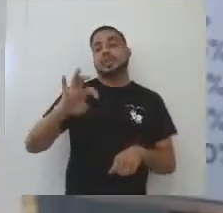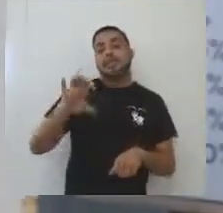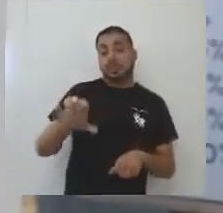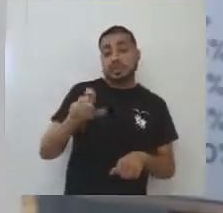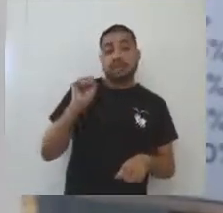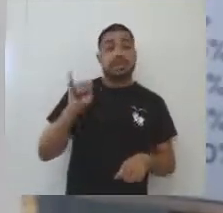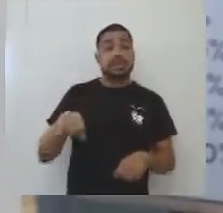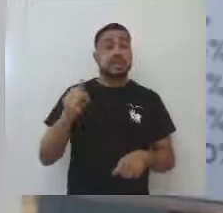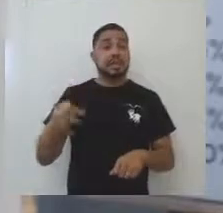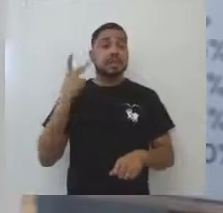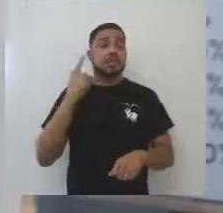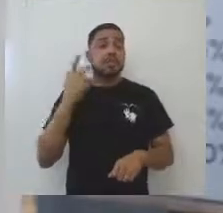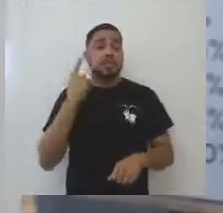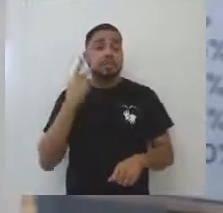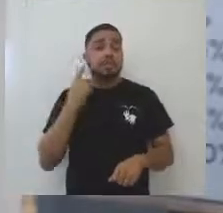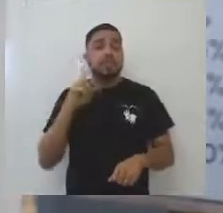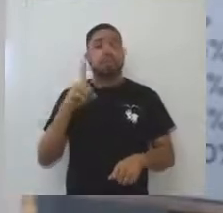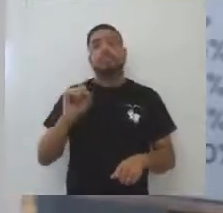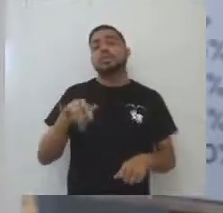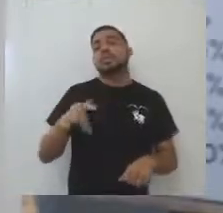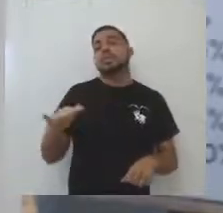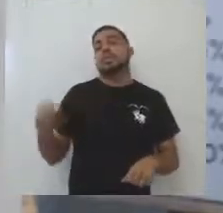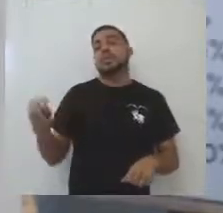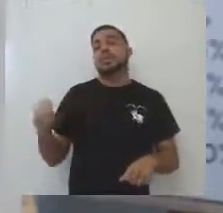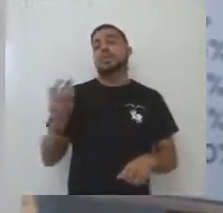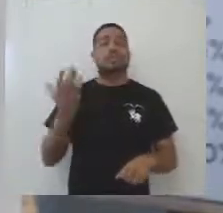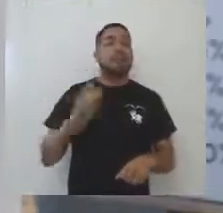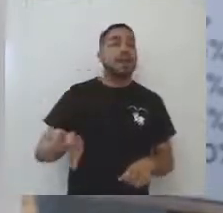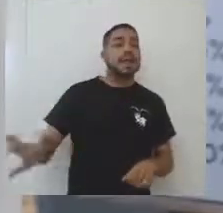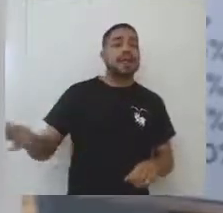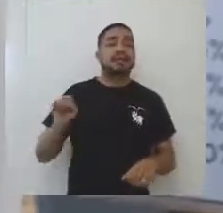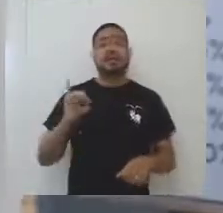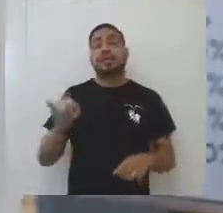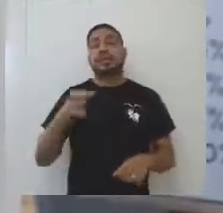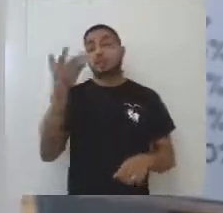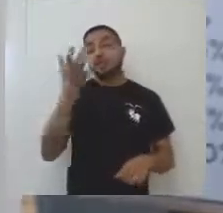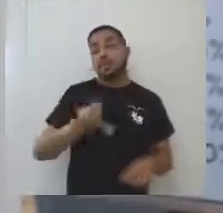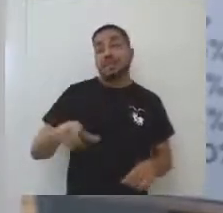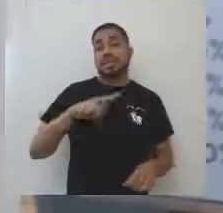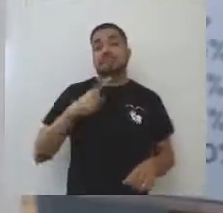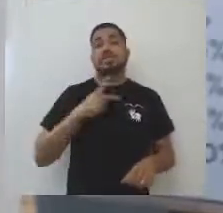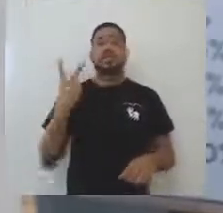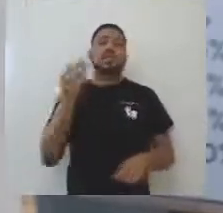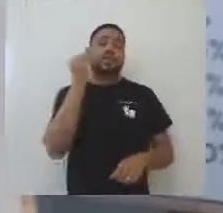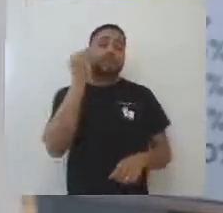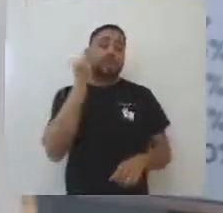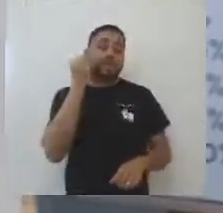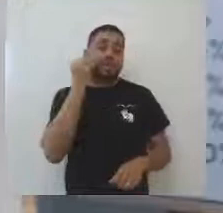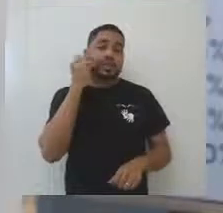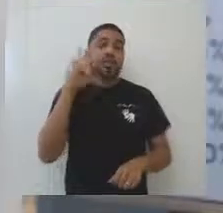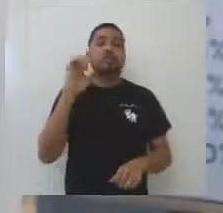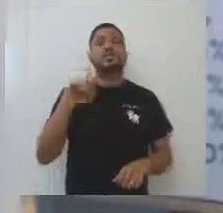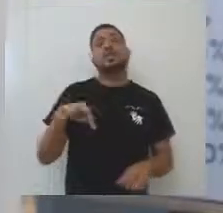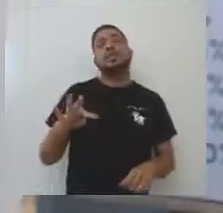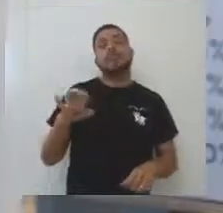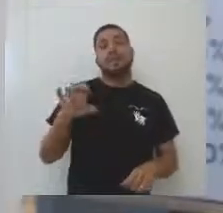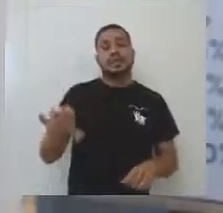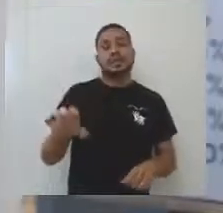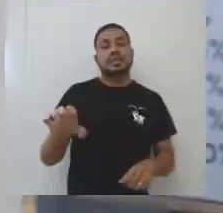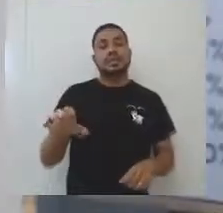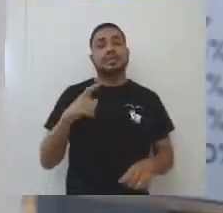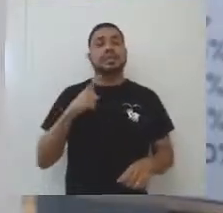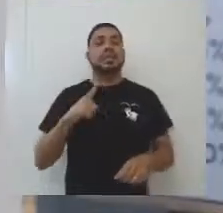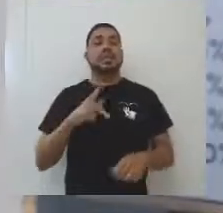e é dominante, dominância completa. Se a dominância é completa, você tem duas possibilidades do dominante. Qual é? De